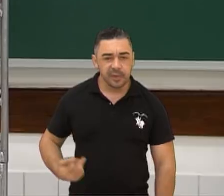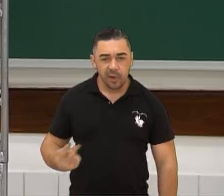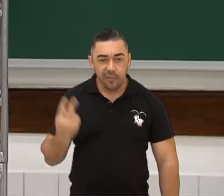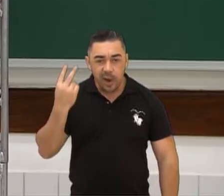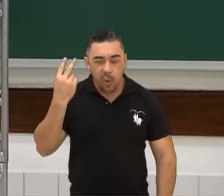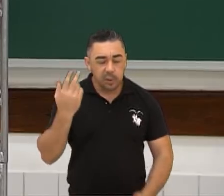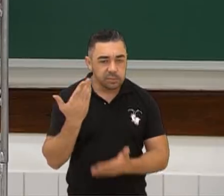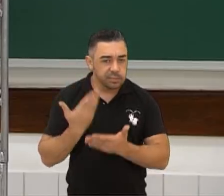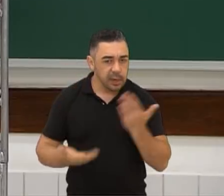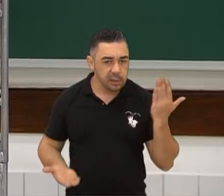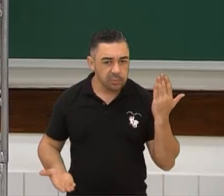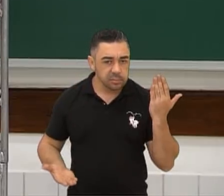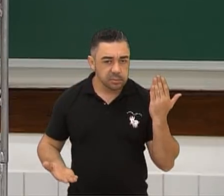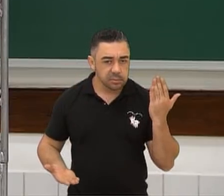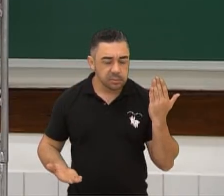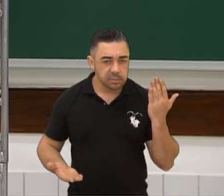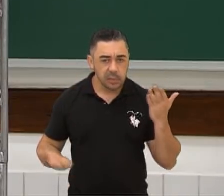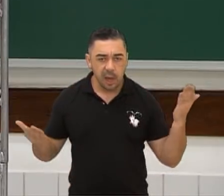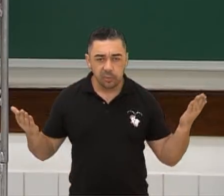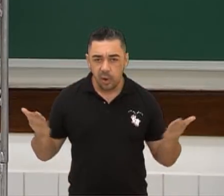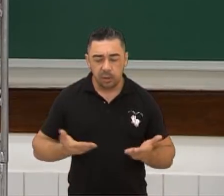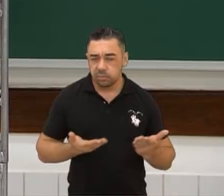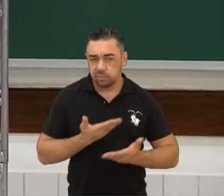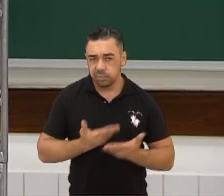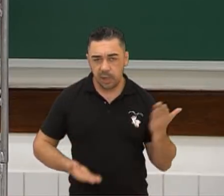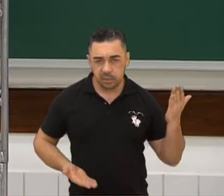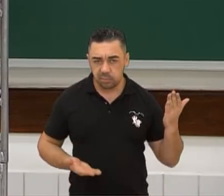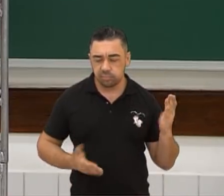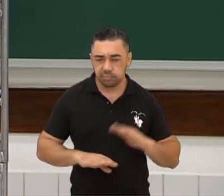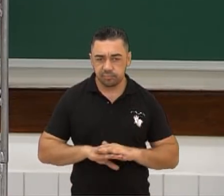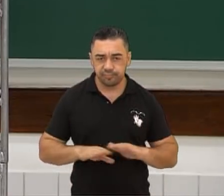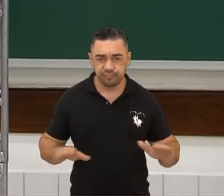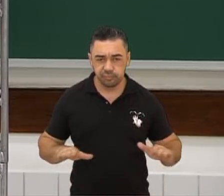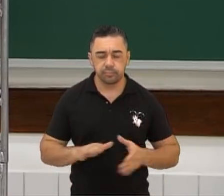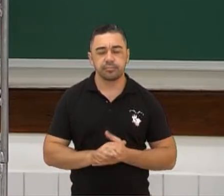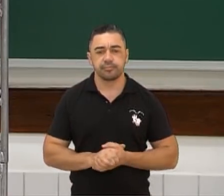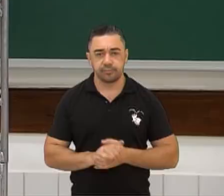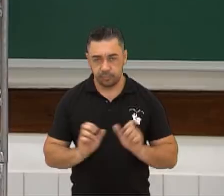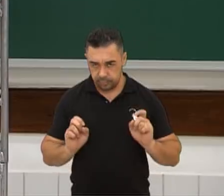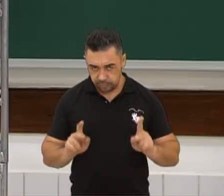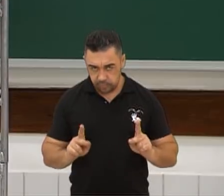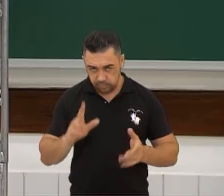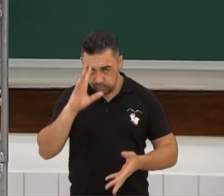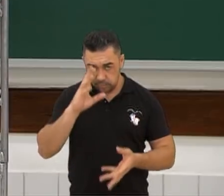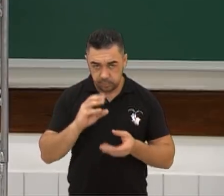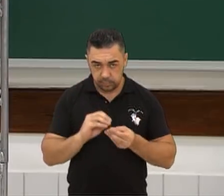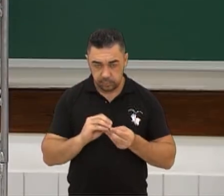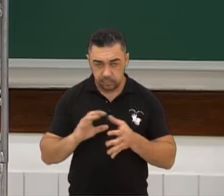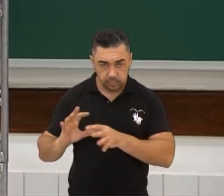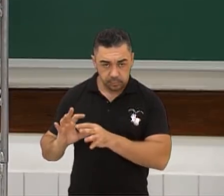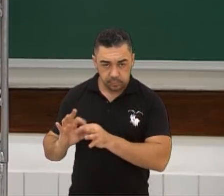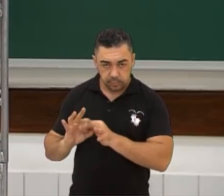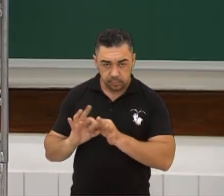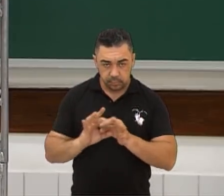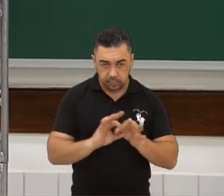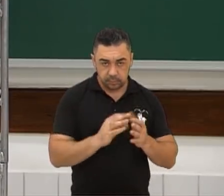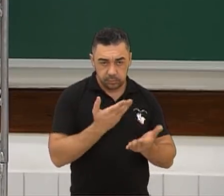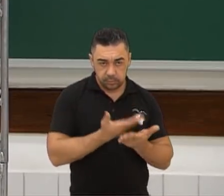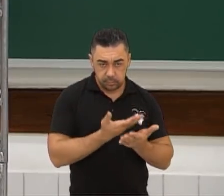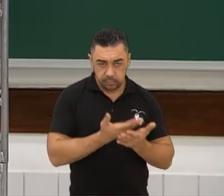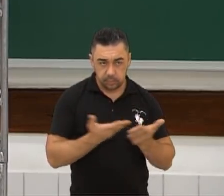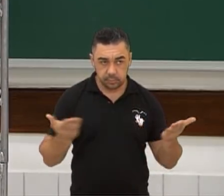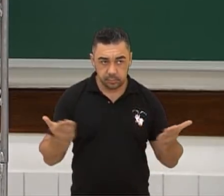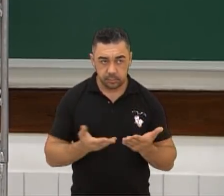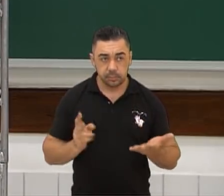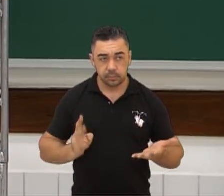União Soviética estavam sendo questionados. Ok? Entendeu todo o contexto para a aula de hoje. Então,